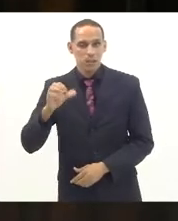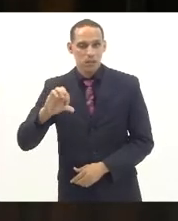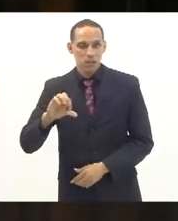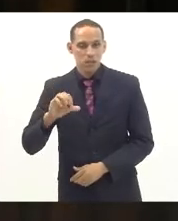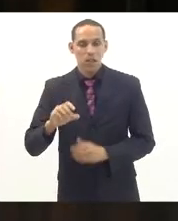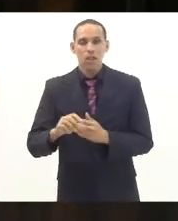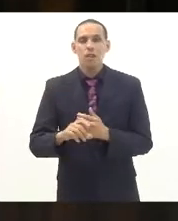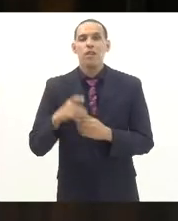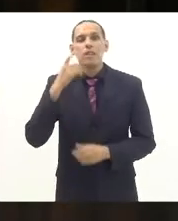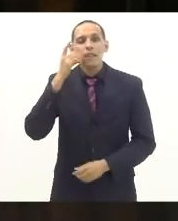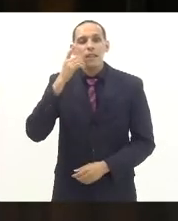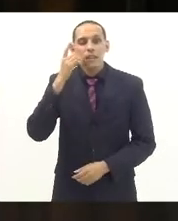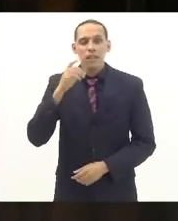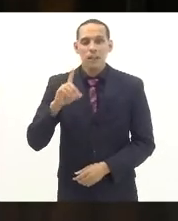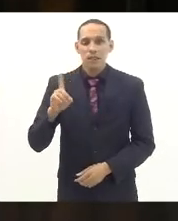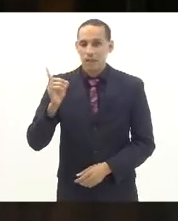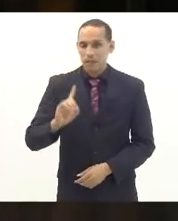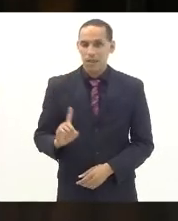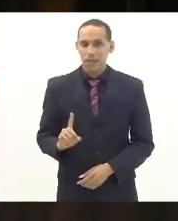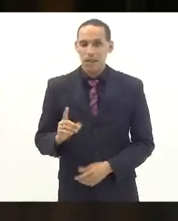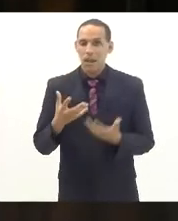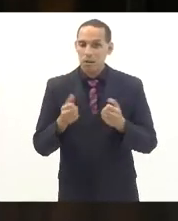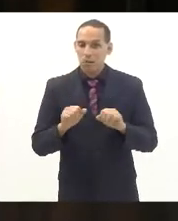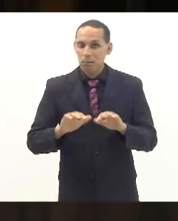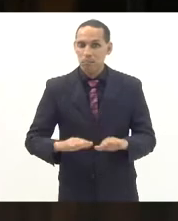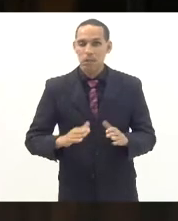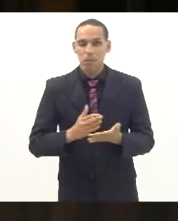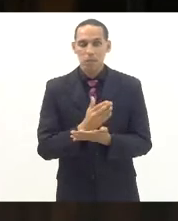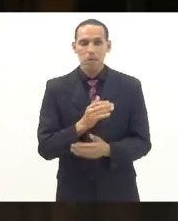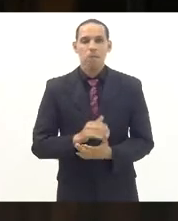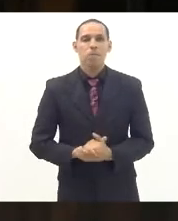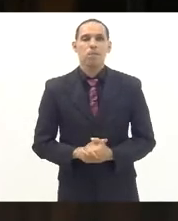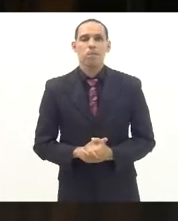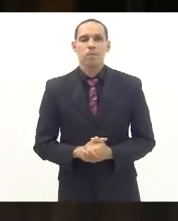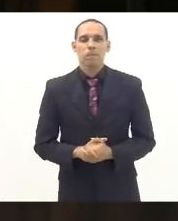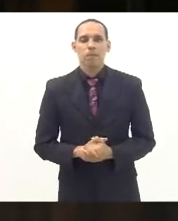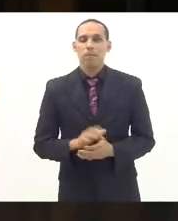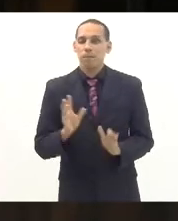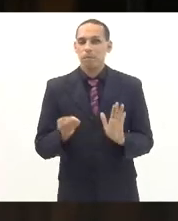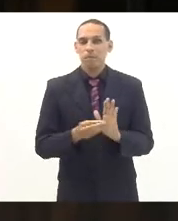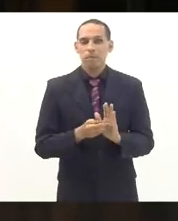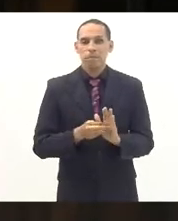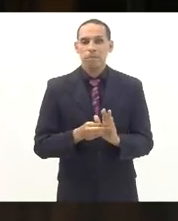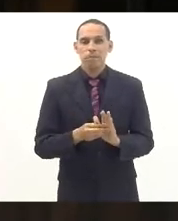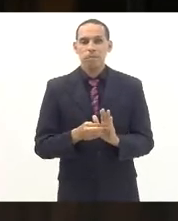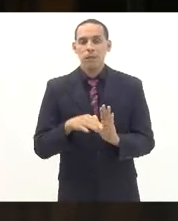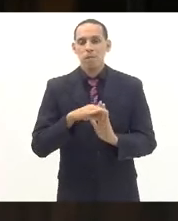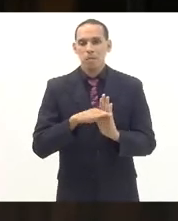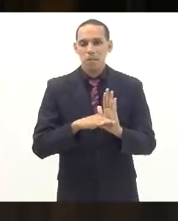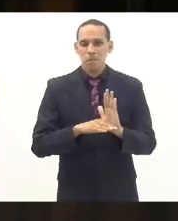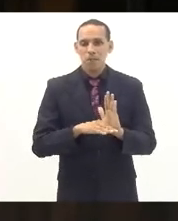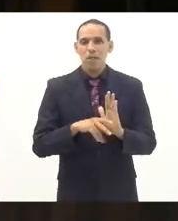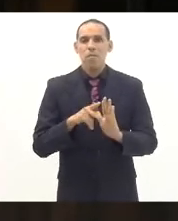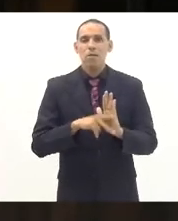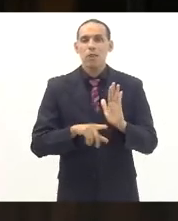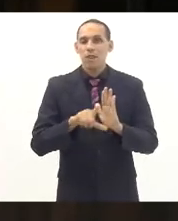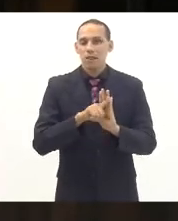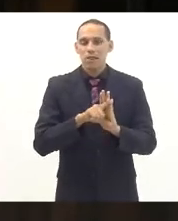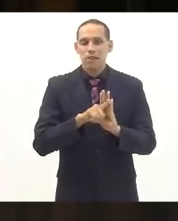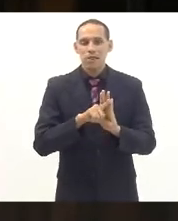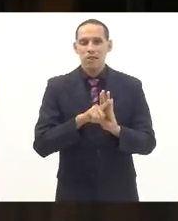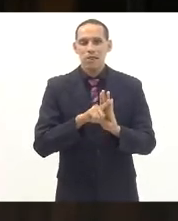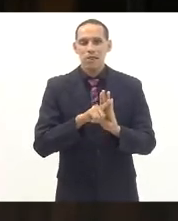19 deputada Dani Monteiro Se eu tiver prova permaneça como está uma provado é que a inclusão na ordem do dia do projeto de